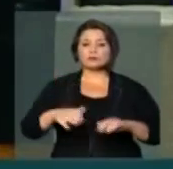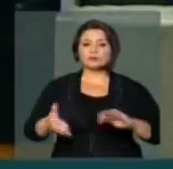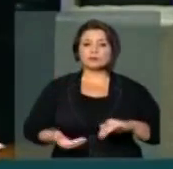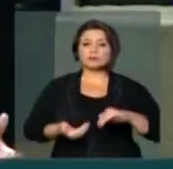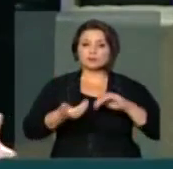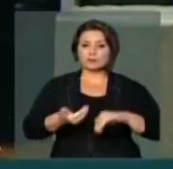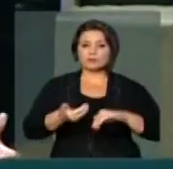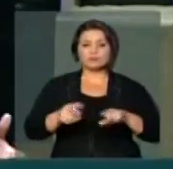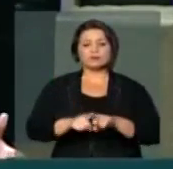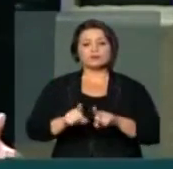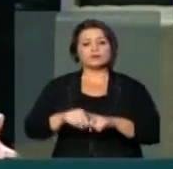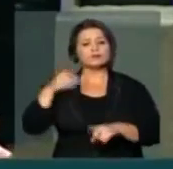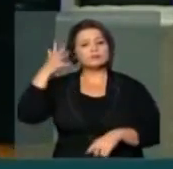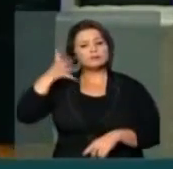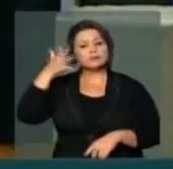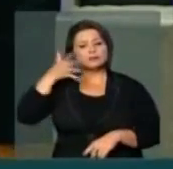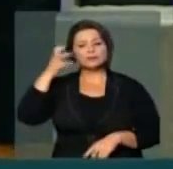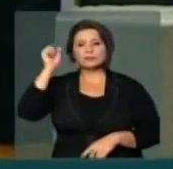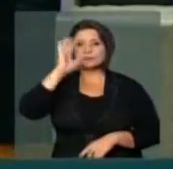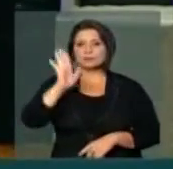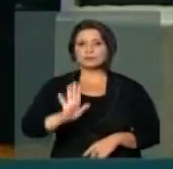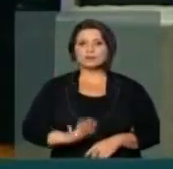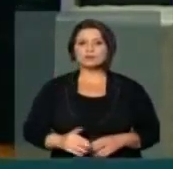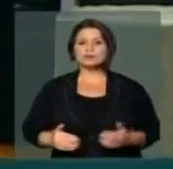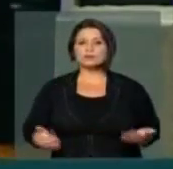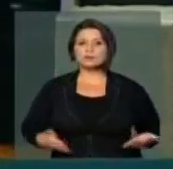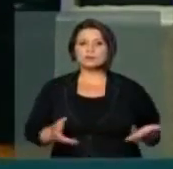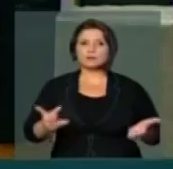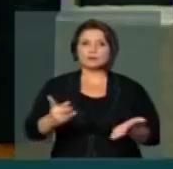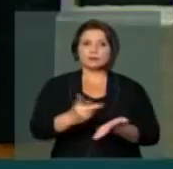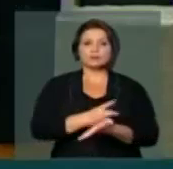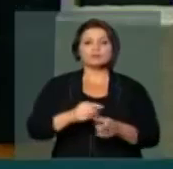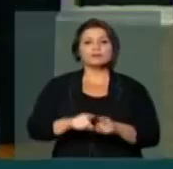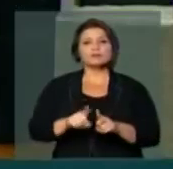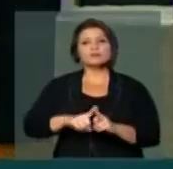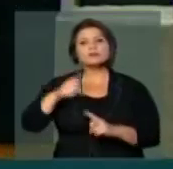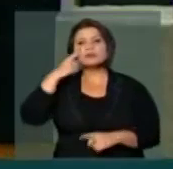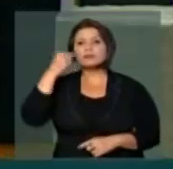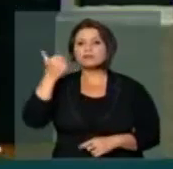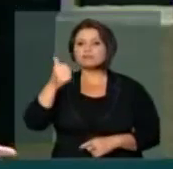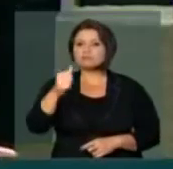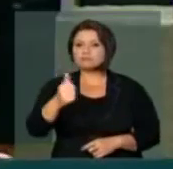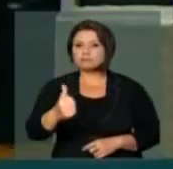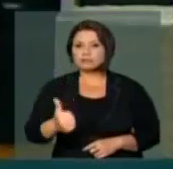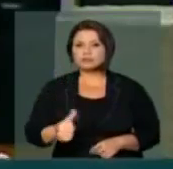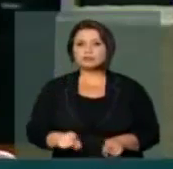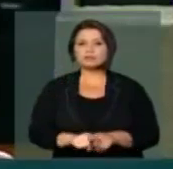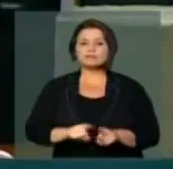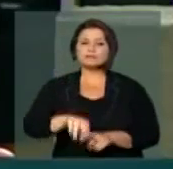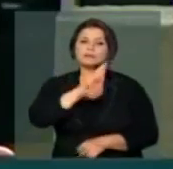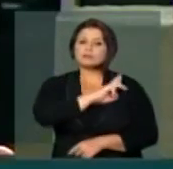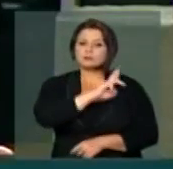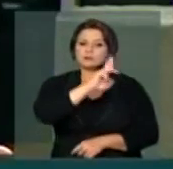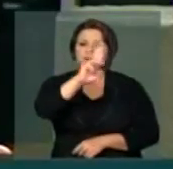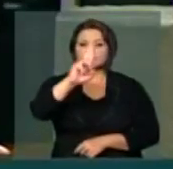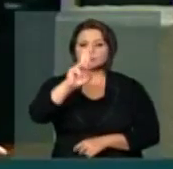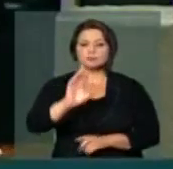na política no Brasil nos dias de hoje. E aí a avaliação de que a gente tem um sistema